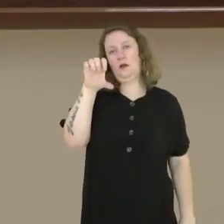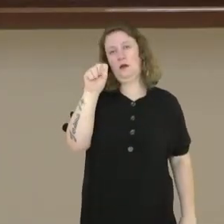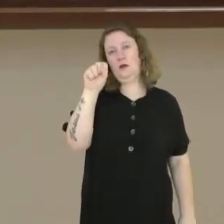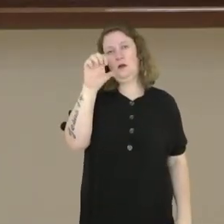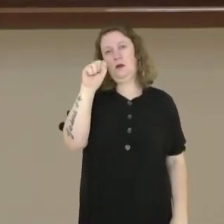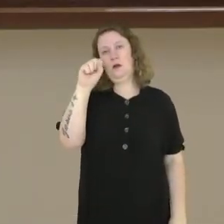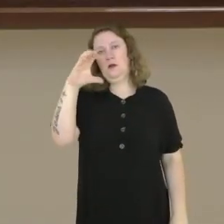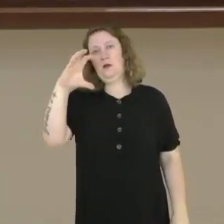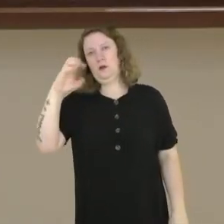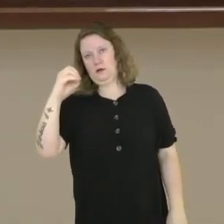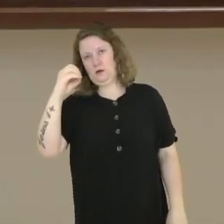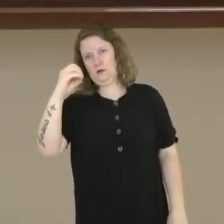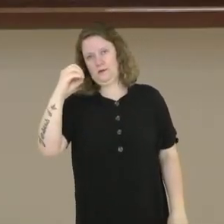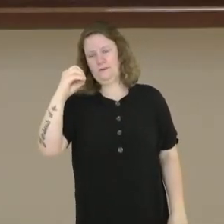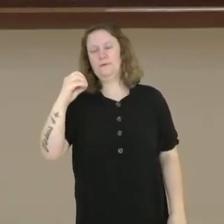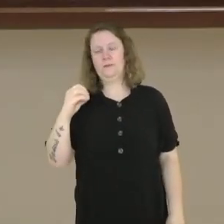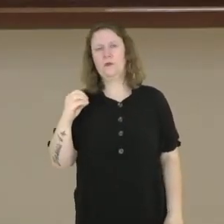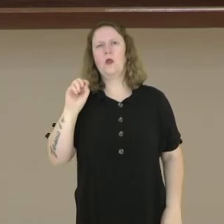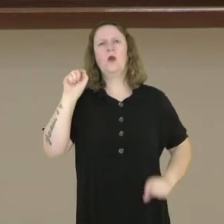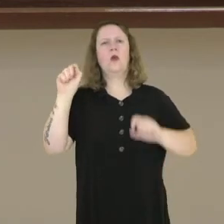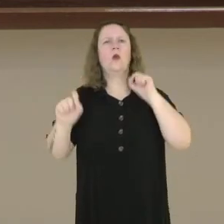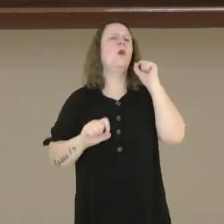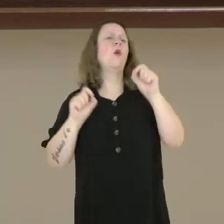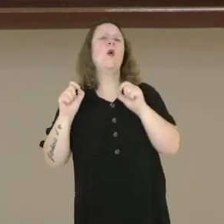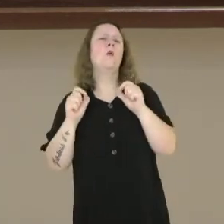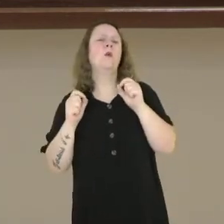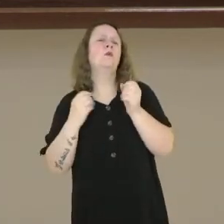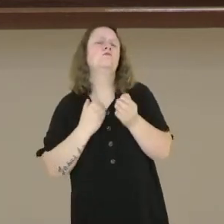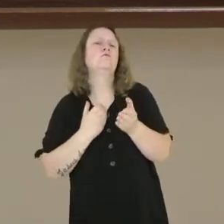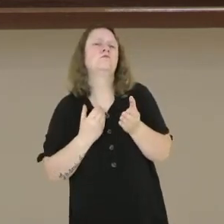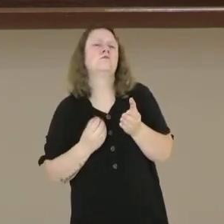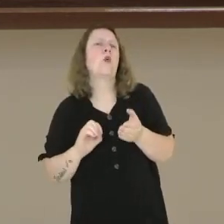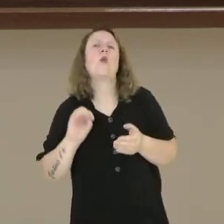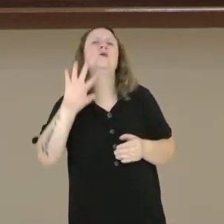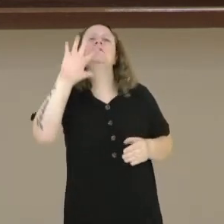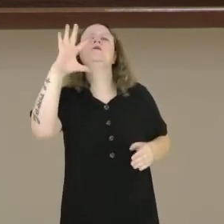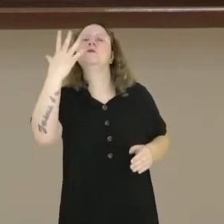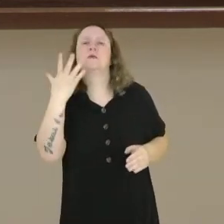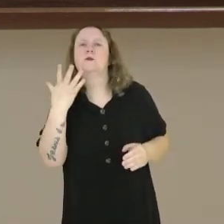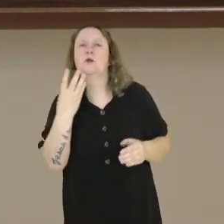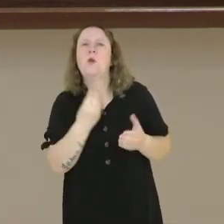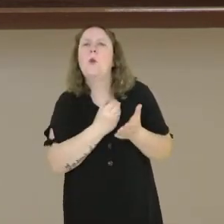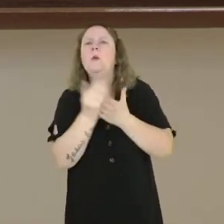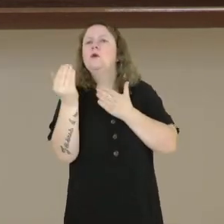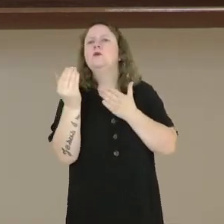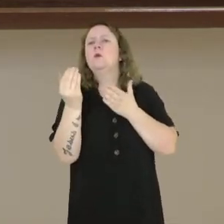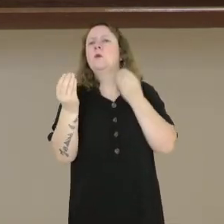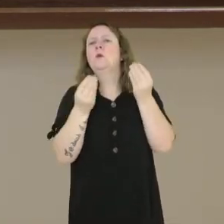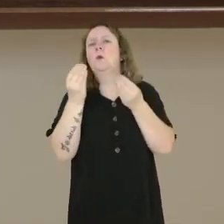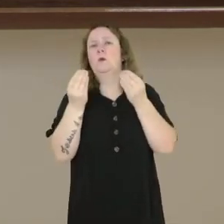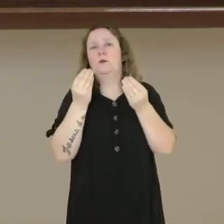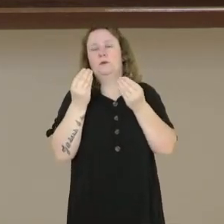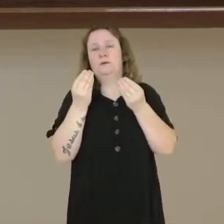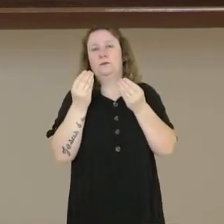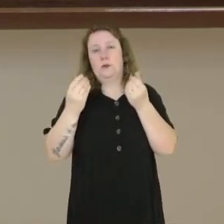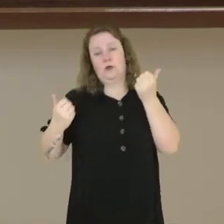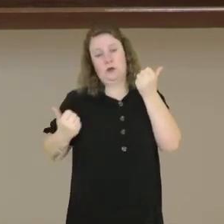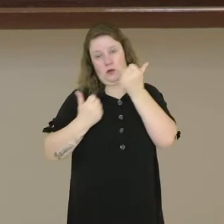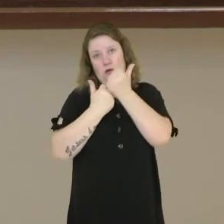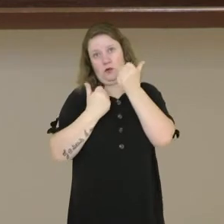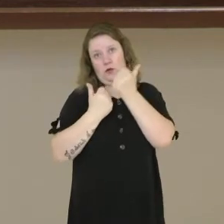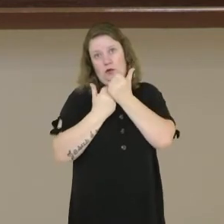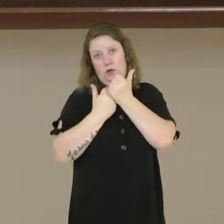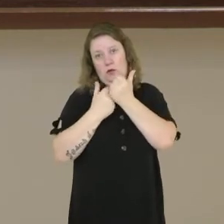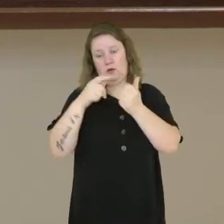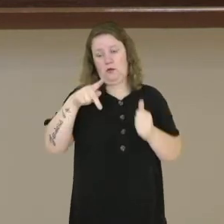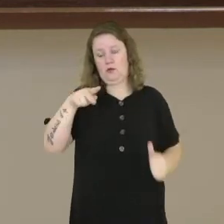o pesquisam que origem tinha a notícia, substituí o notícias por um pronome demonstrativo,